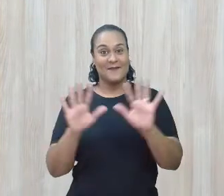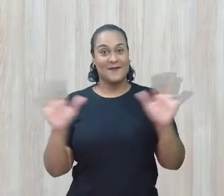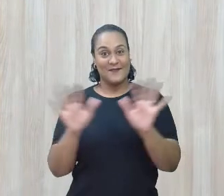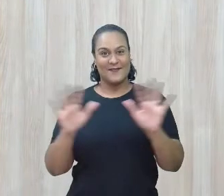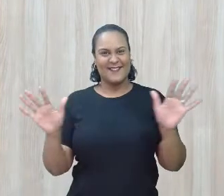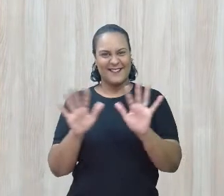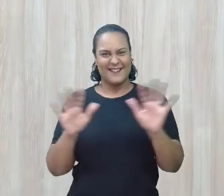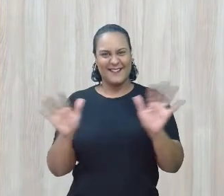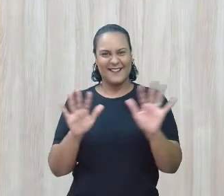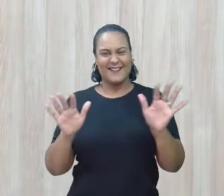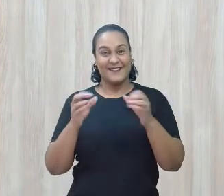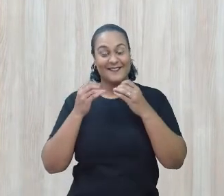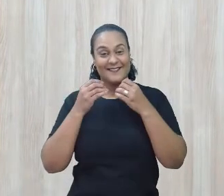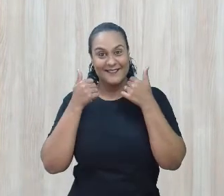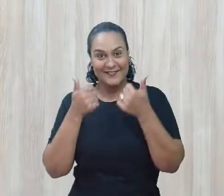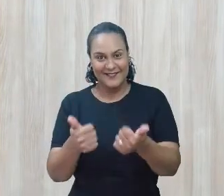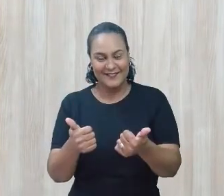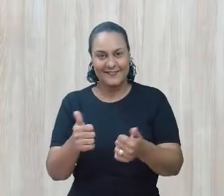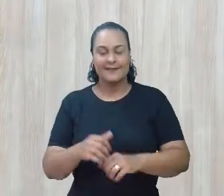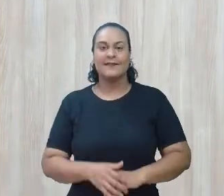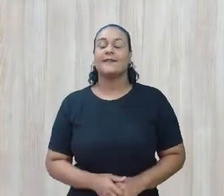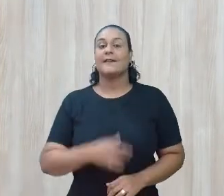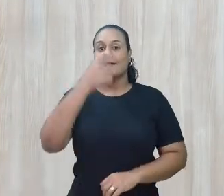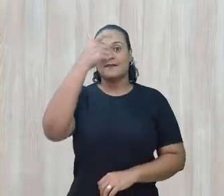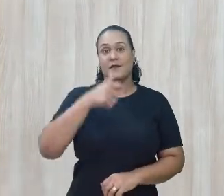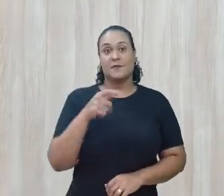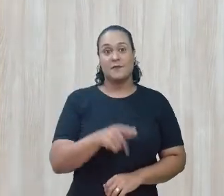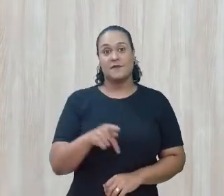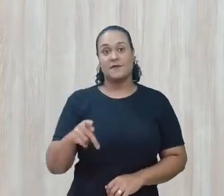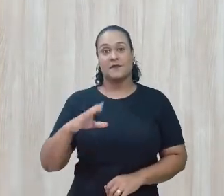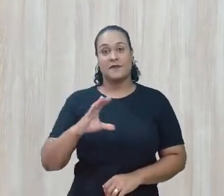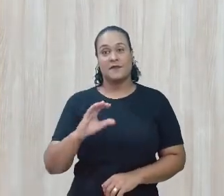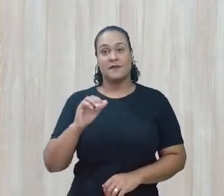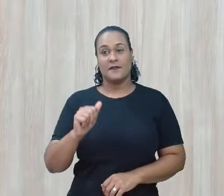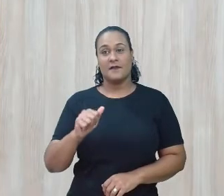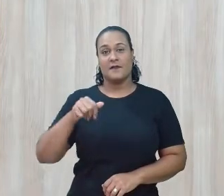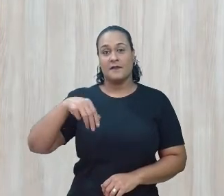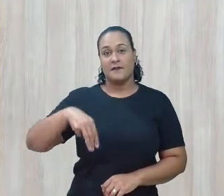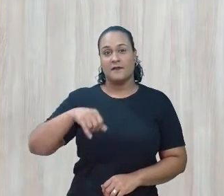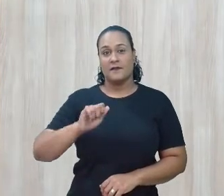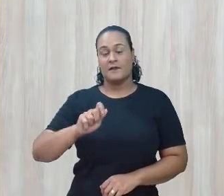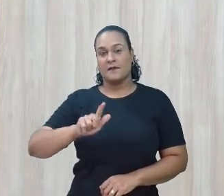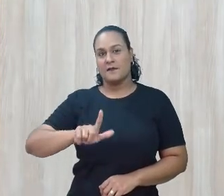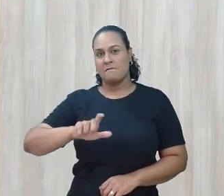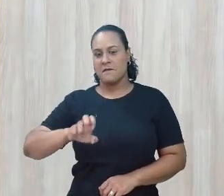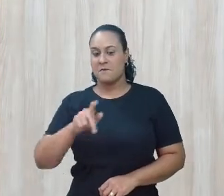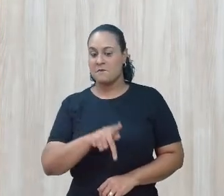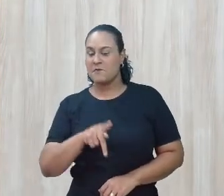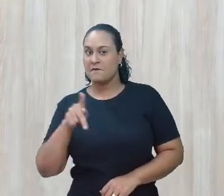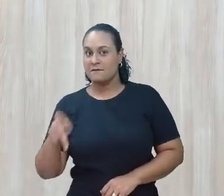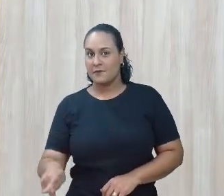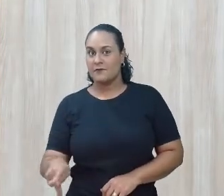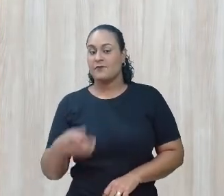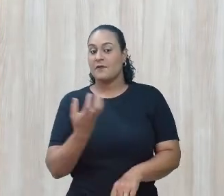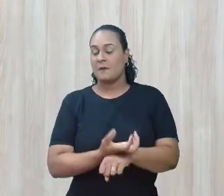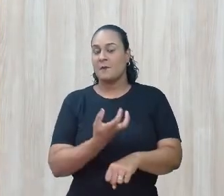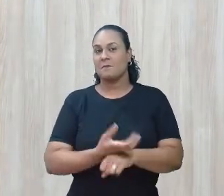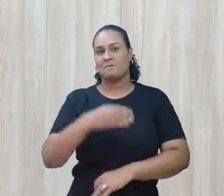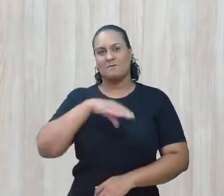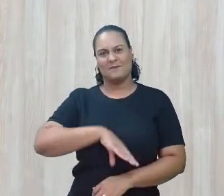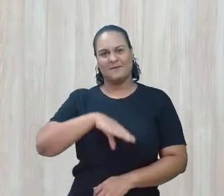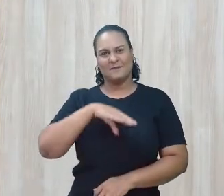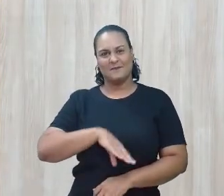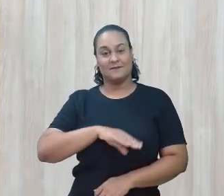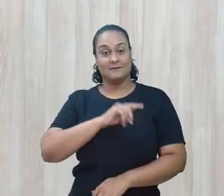Olá, meninas e meninos, tudo bem? Eu sou Camille Borba e serei a professora de língua portuguesa de vocês hoje,